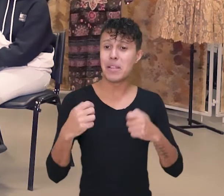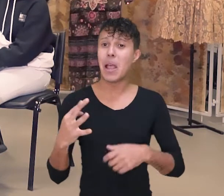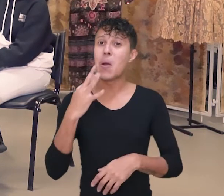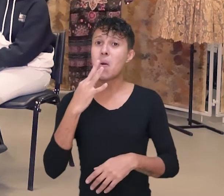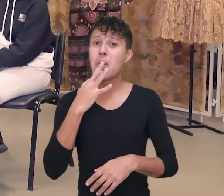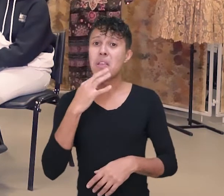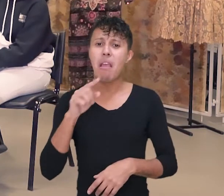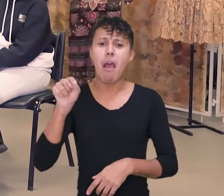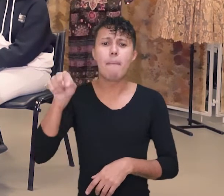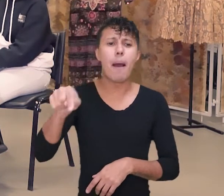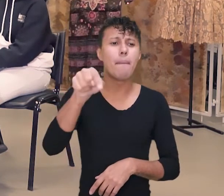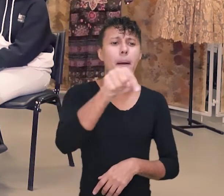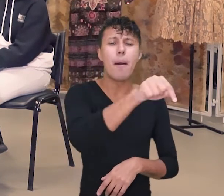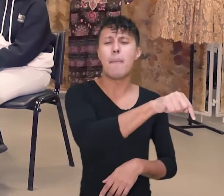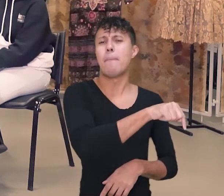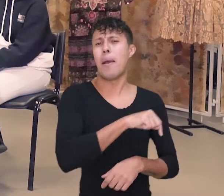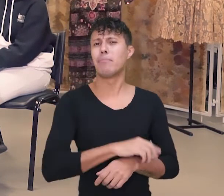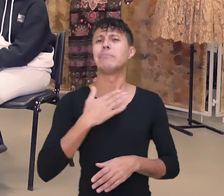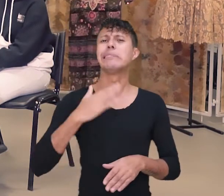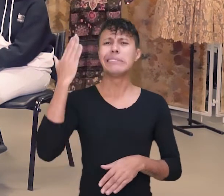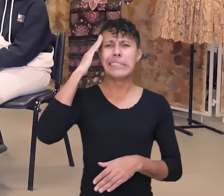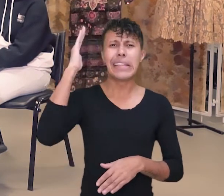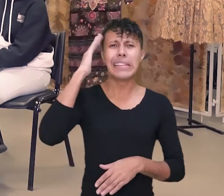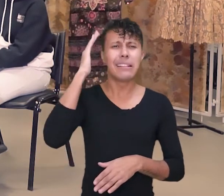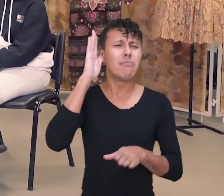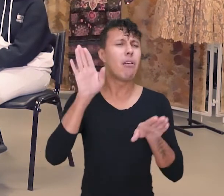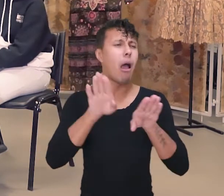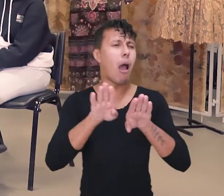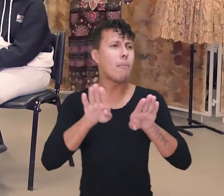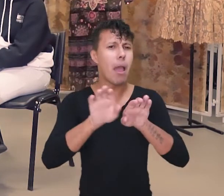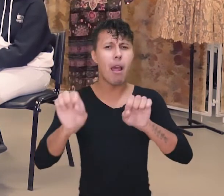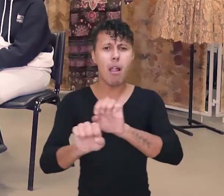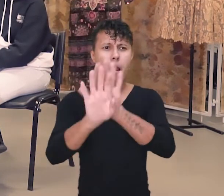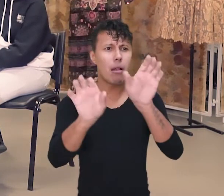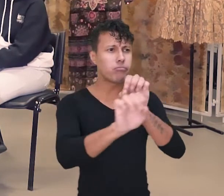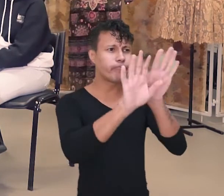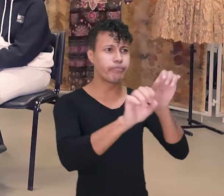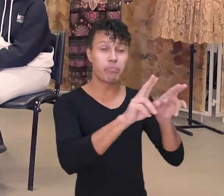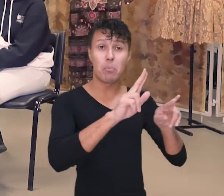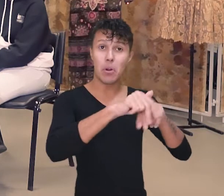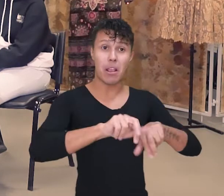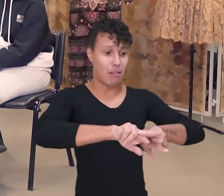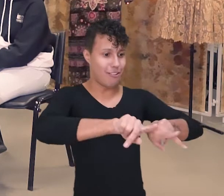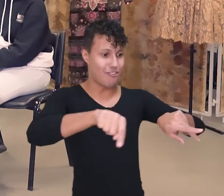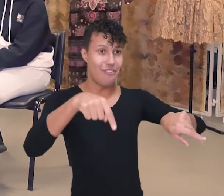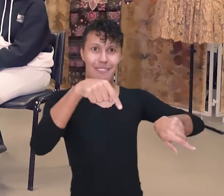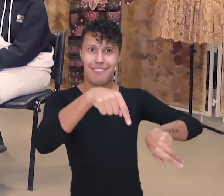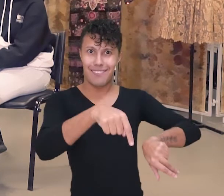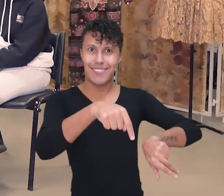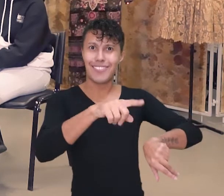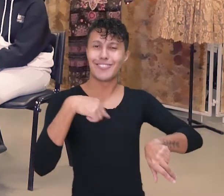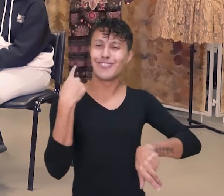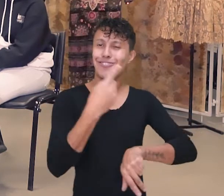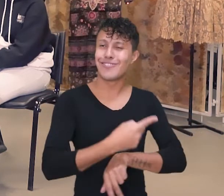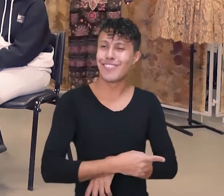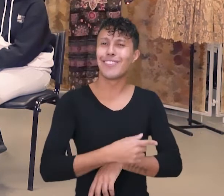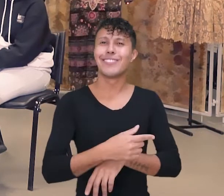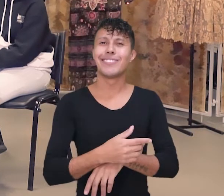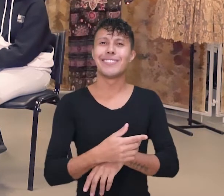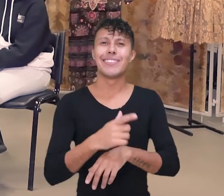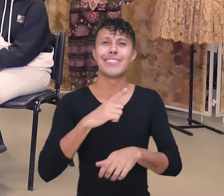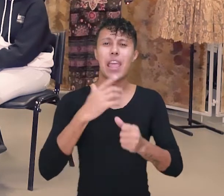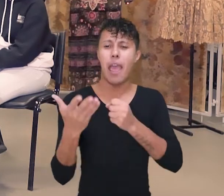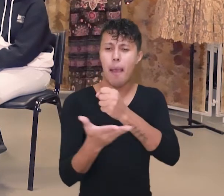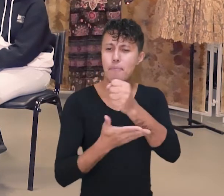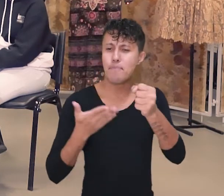essas realidades, uhum. Acessar, compreender, né? E é através dessa diversidade que a gente vai dando